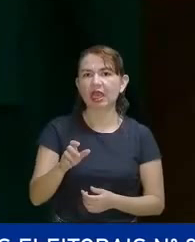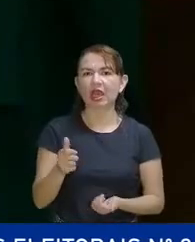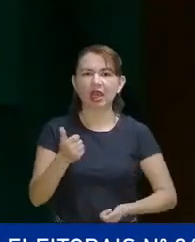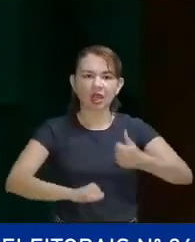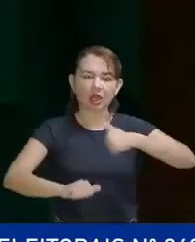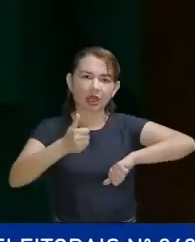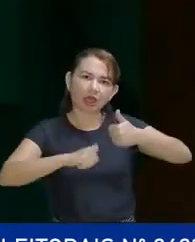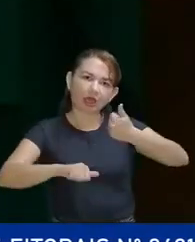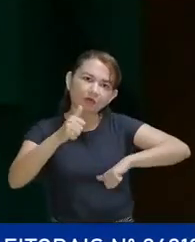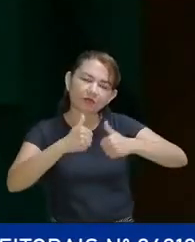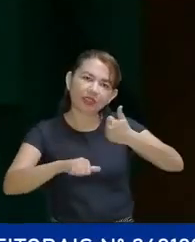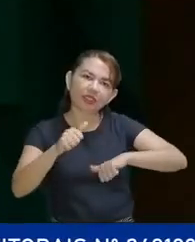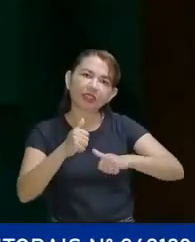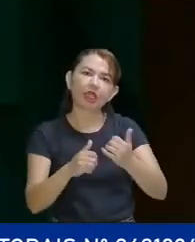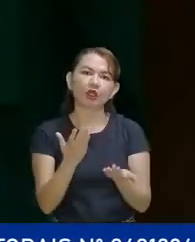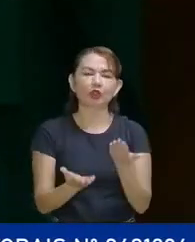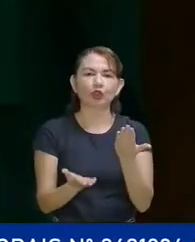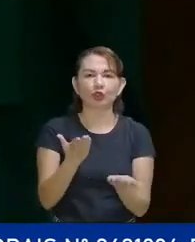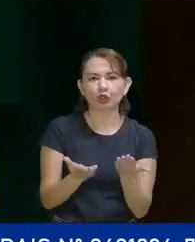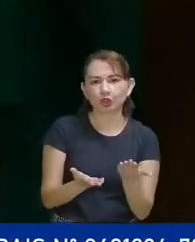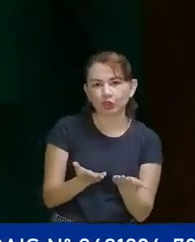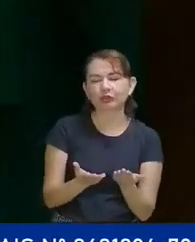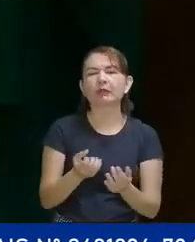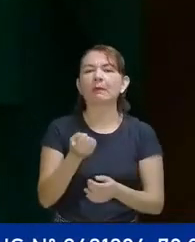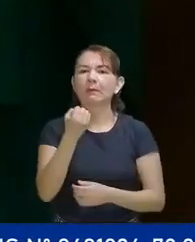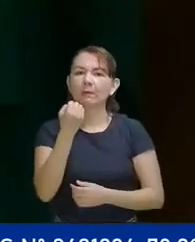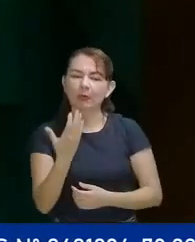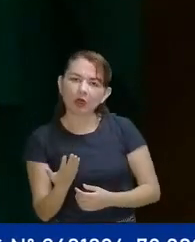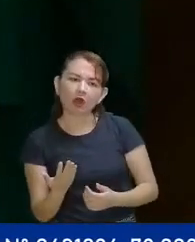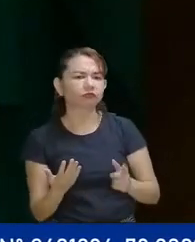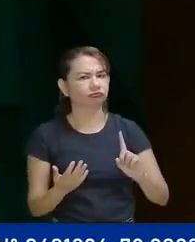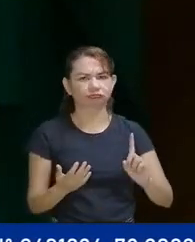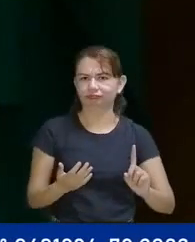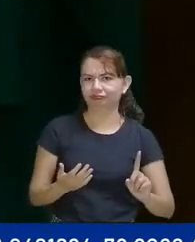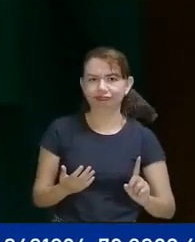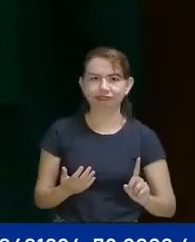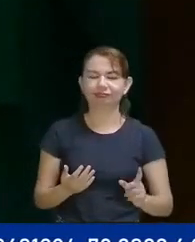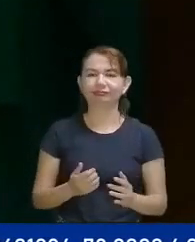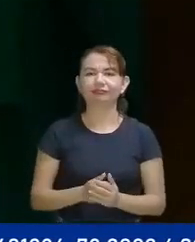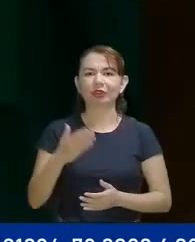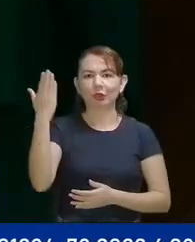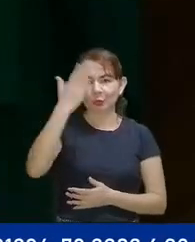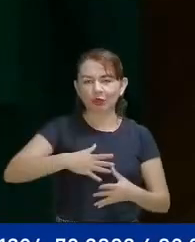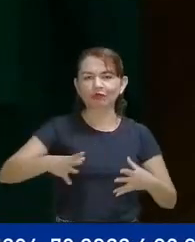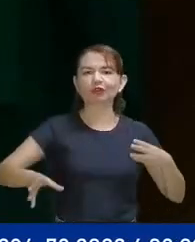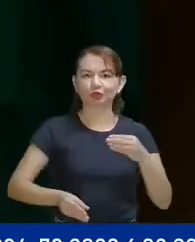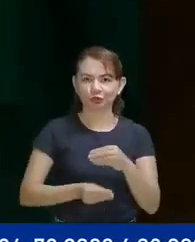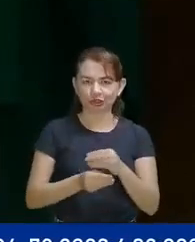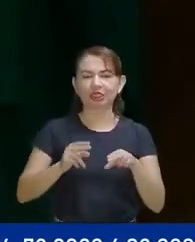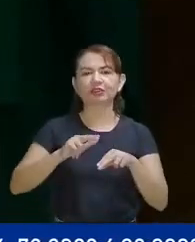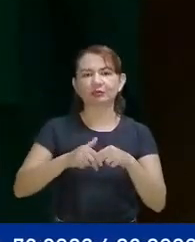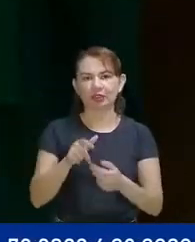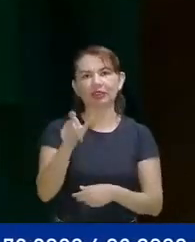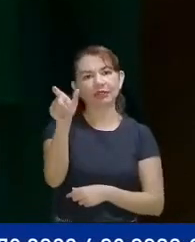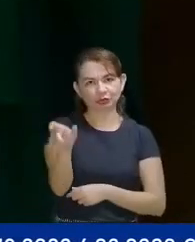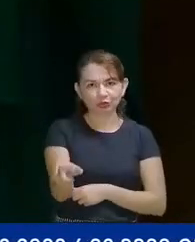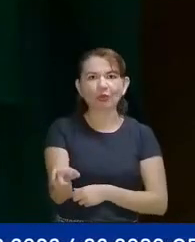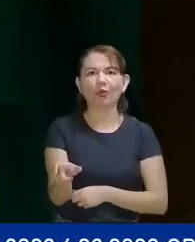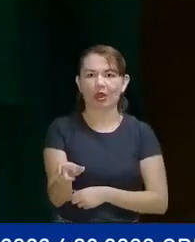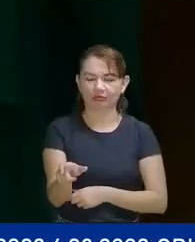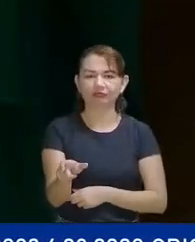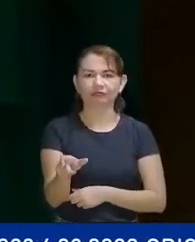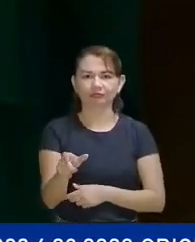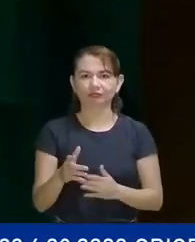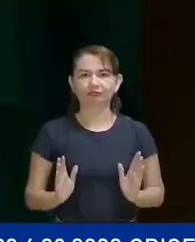analisar a suficiência ou insuficiência dos elementos probatórios juntados pelo prestador de contas,